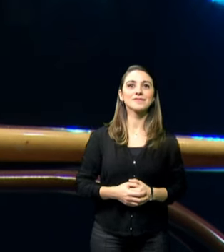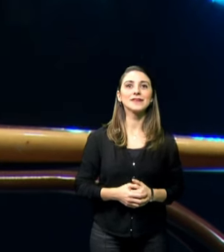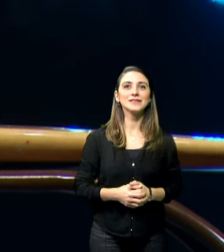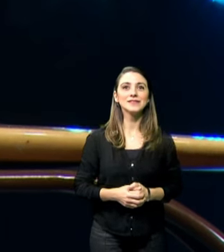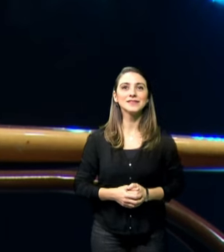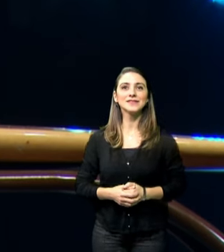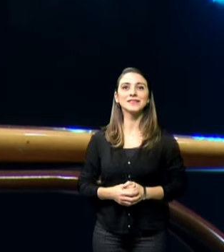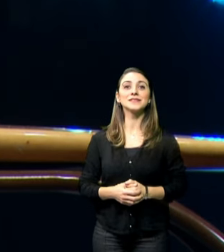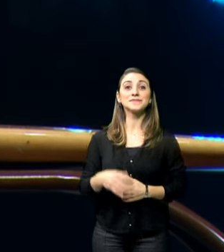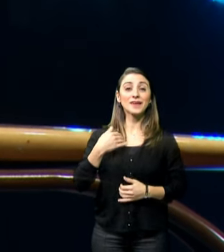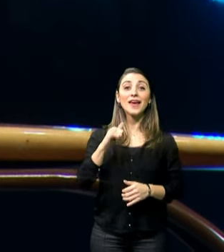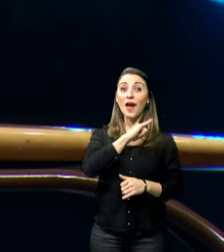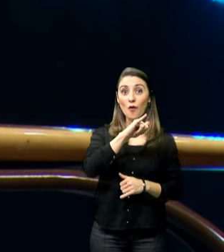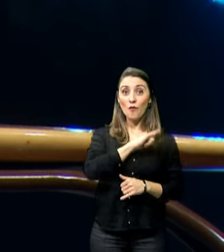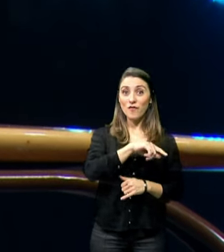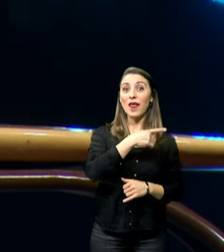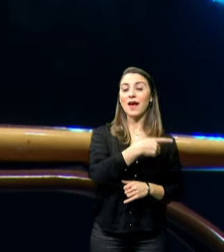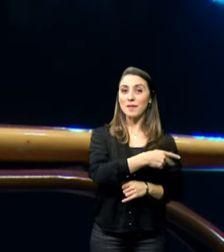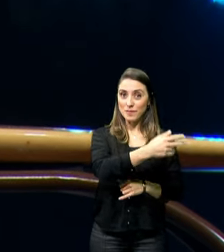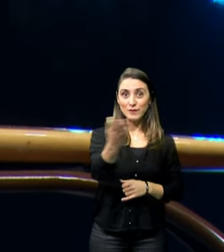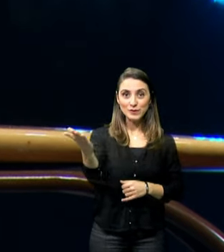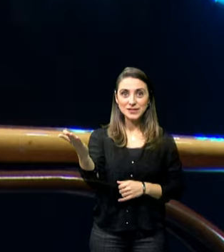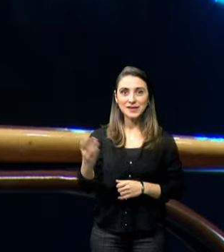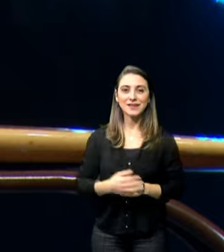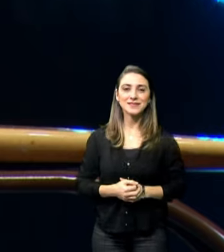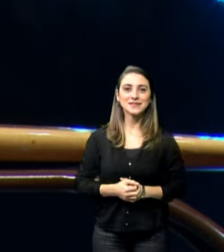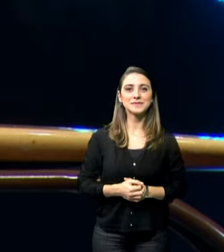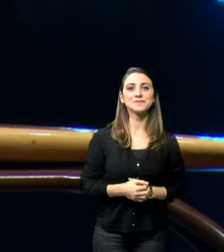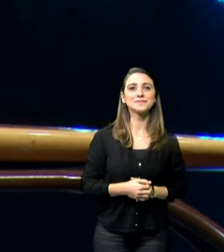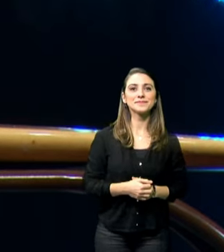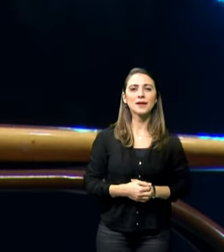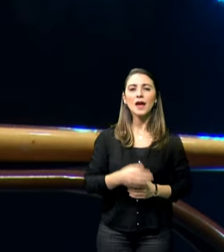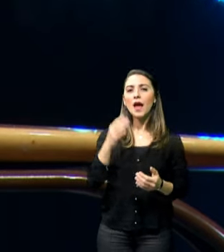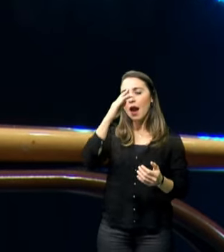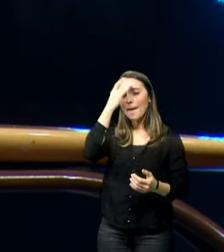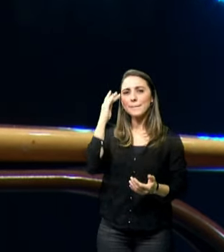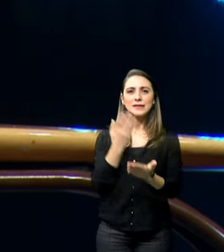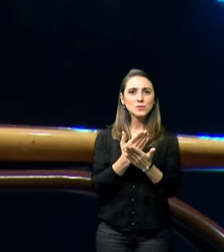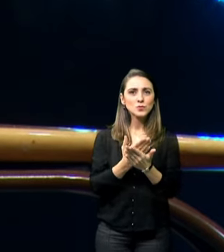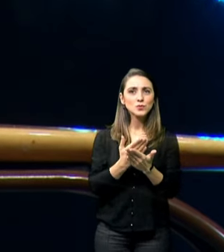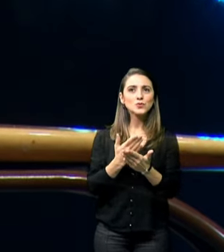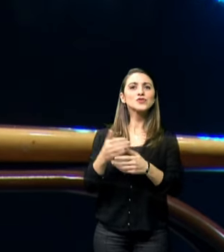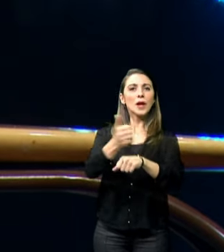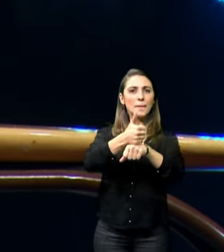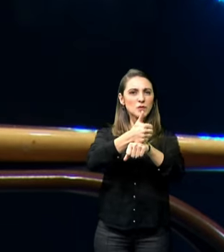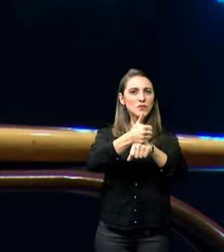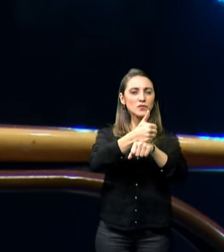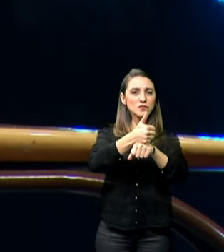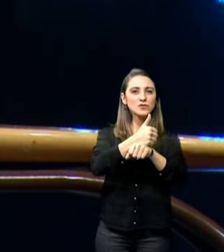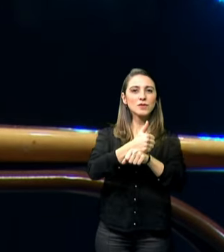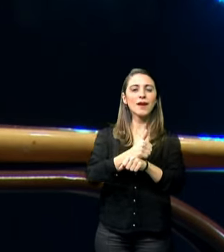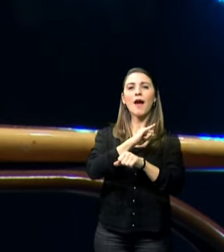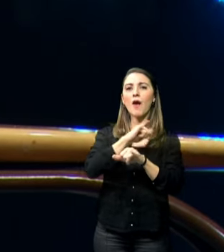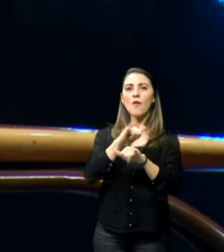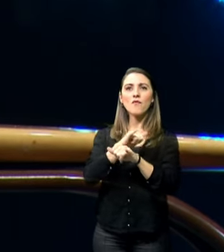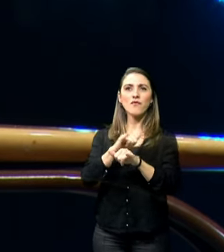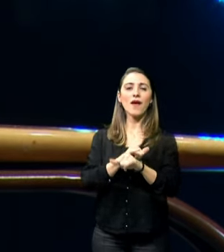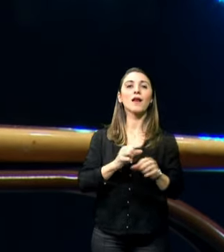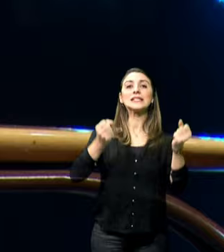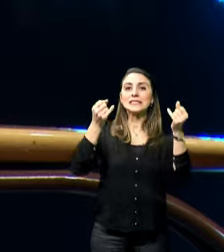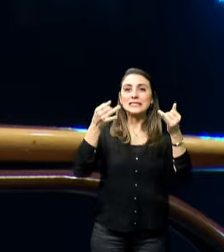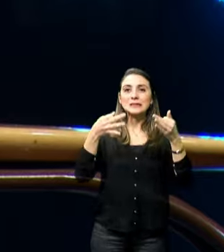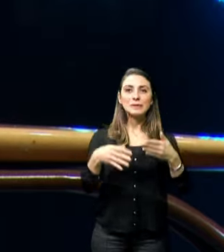Aproveito para dizer uma coisa para você. Os especialistas dizem, fizeram pesquisa sobre